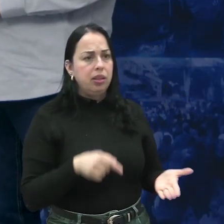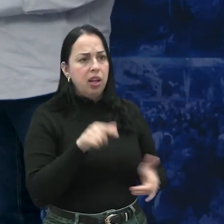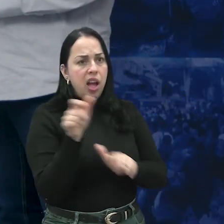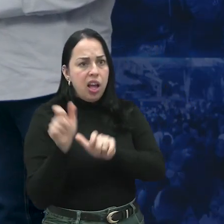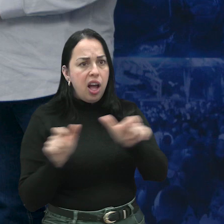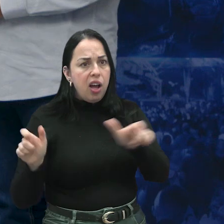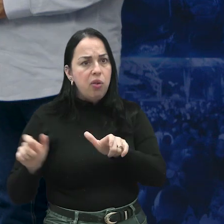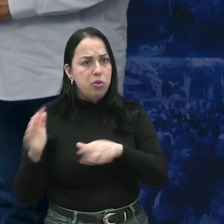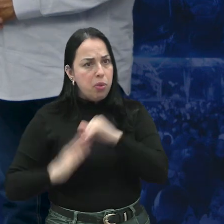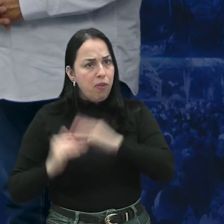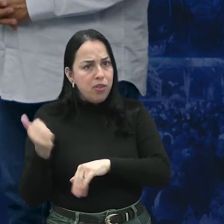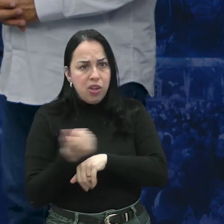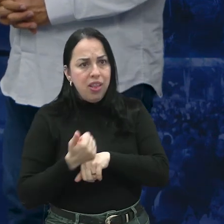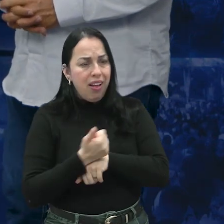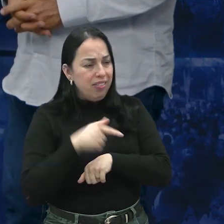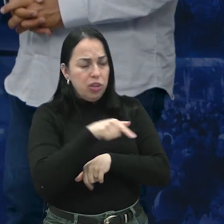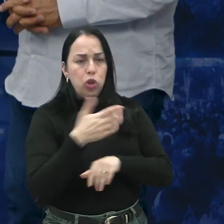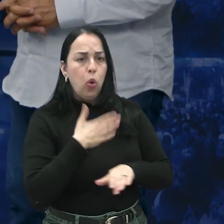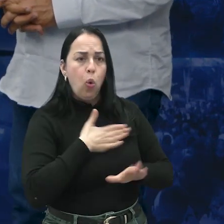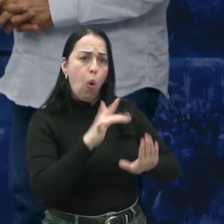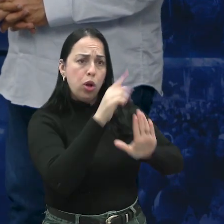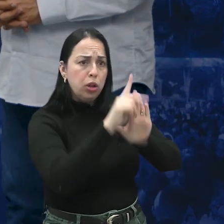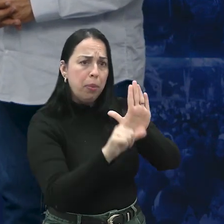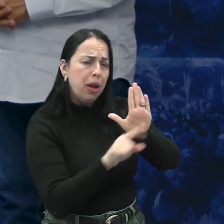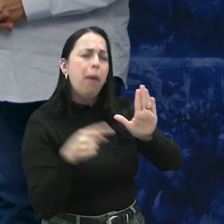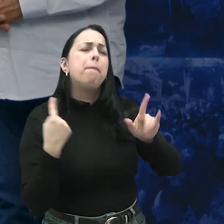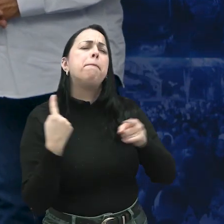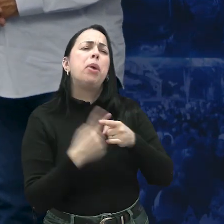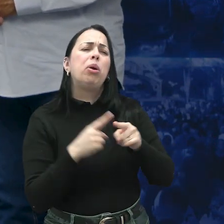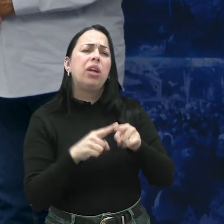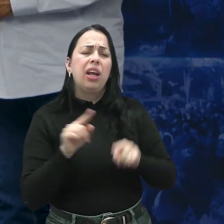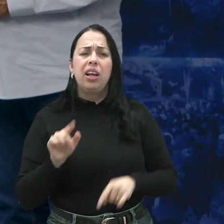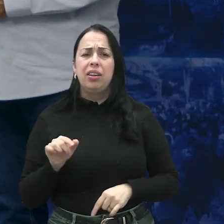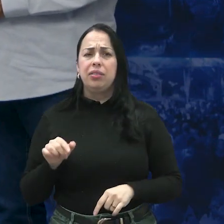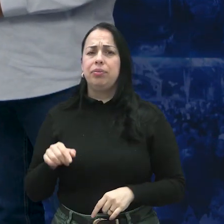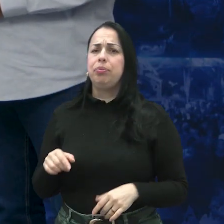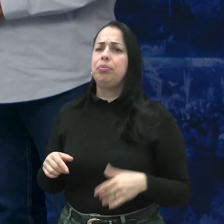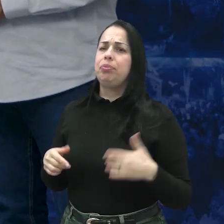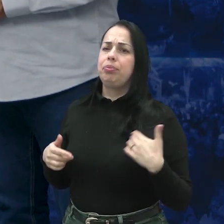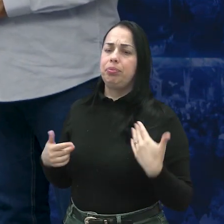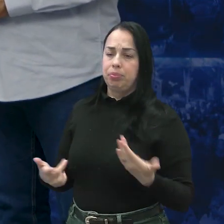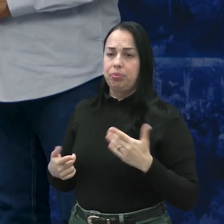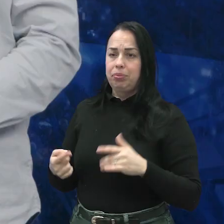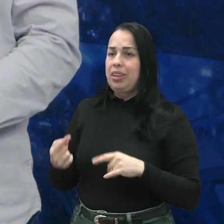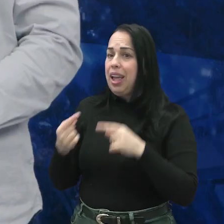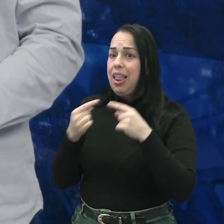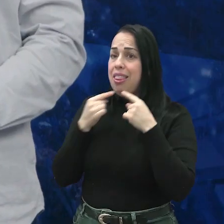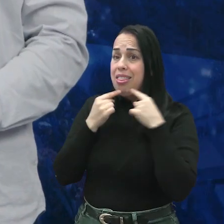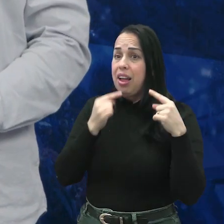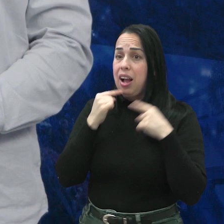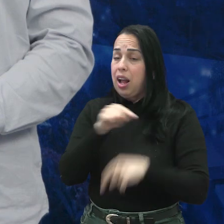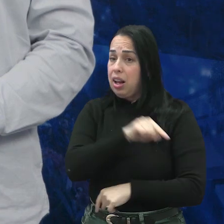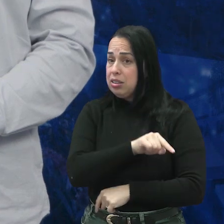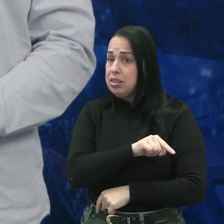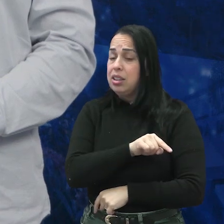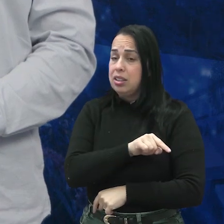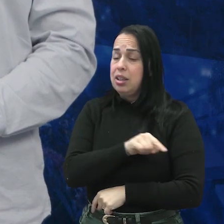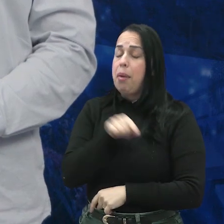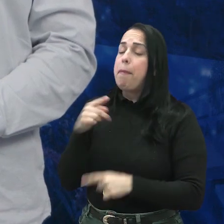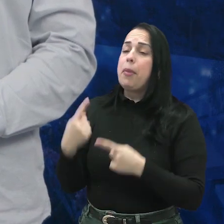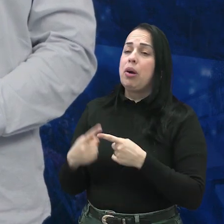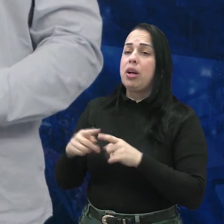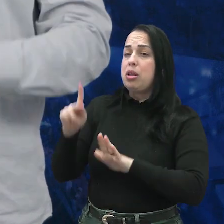recebendo críticas de ambientalistas. A que deve esse motivo? Por que isso está acontecendo? A crítica vem porque